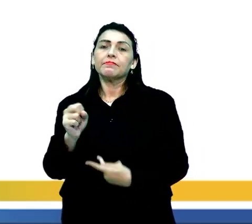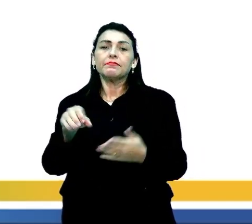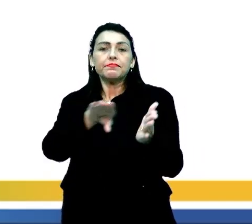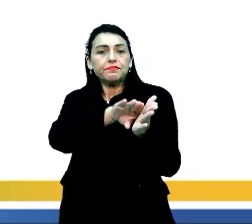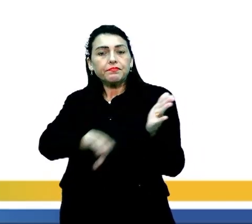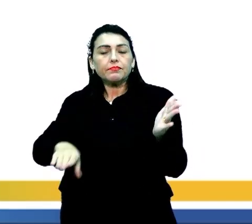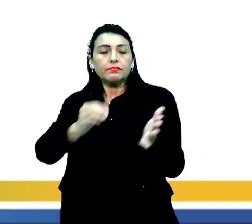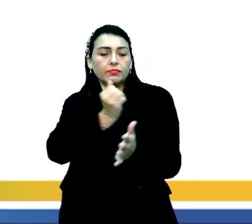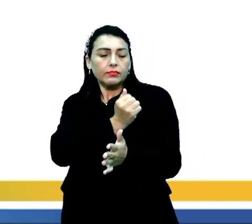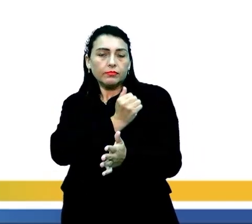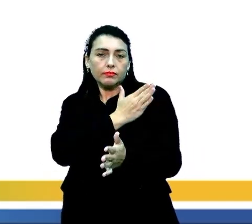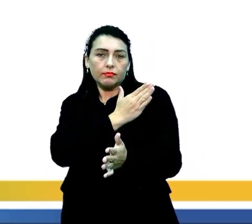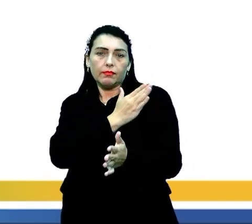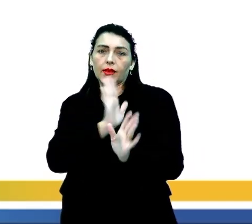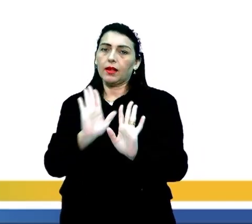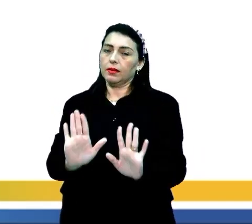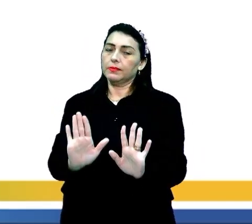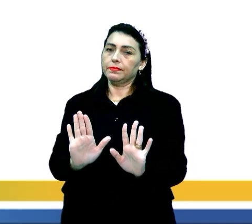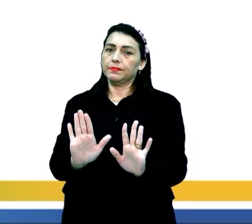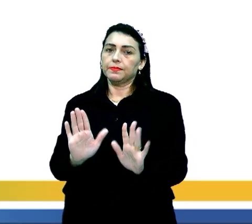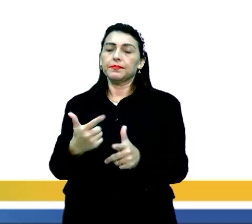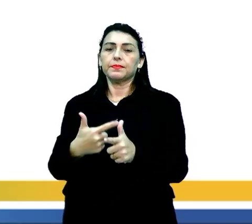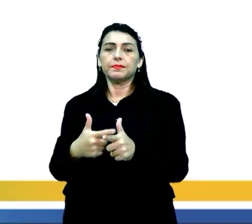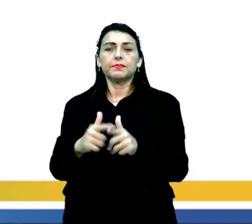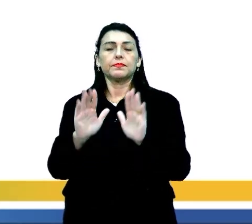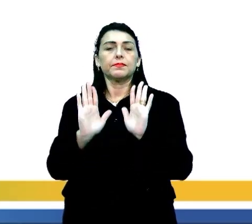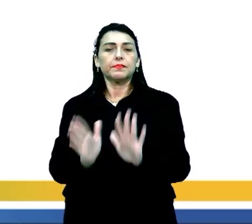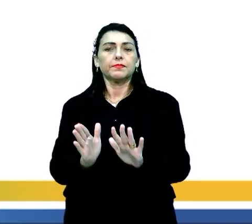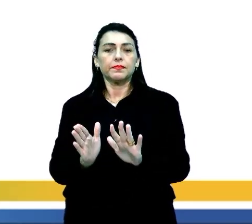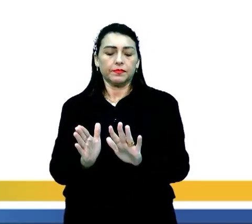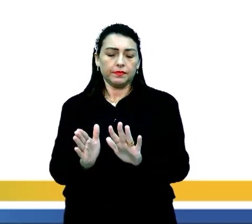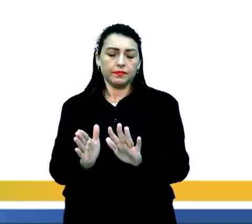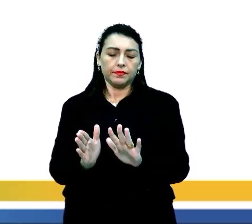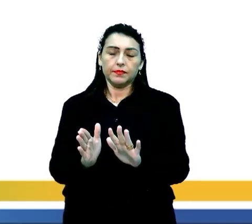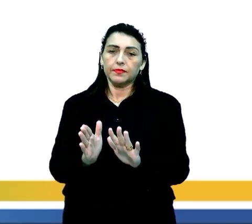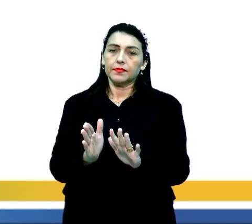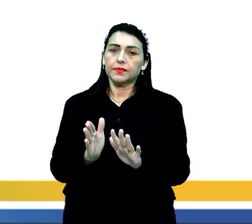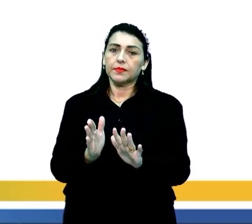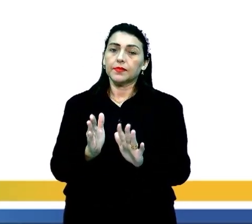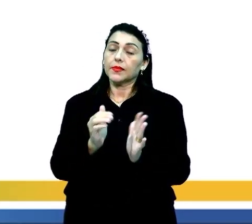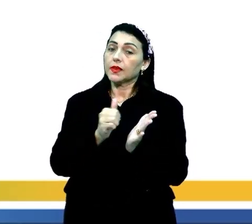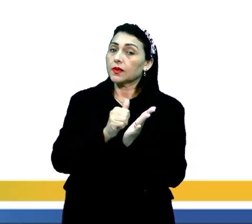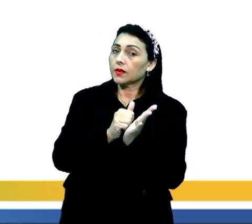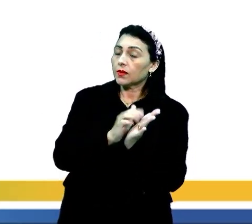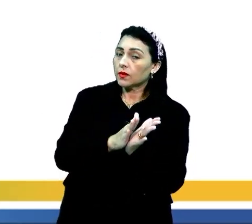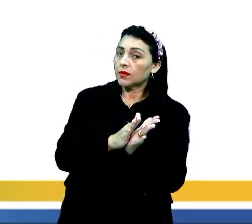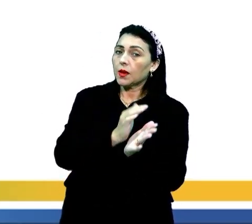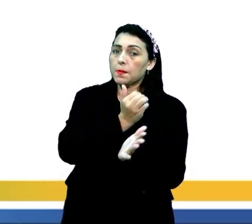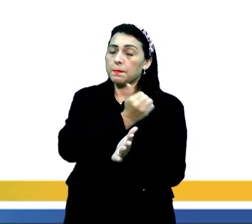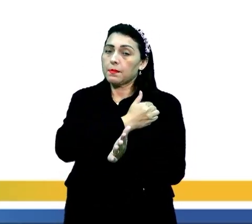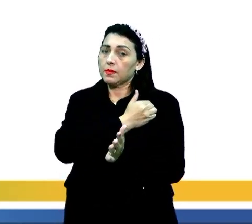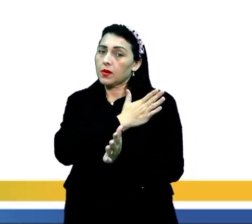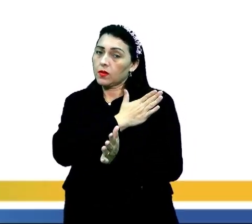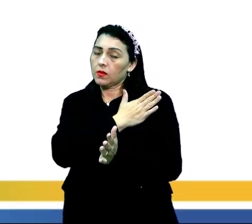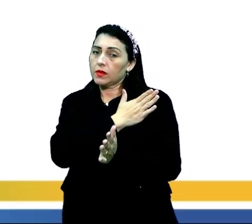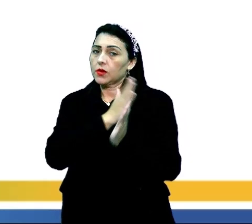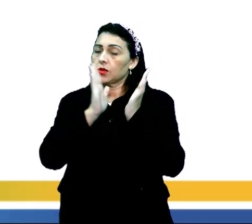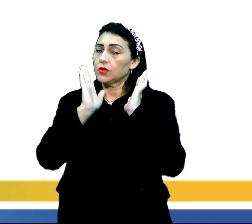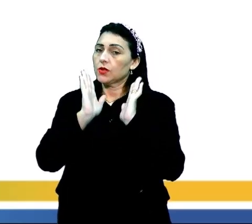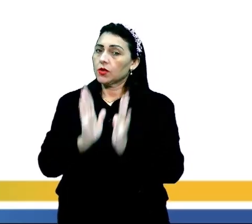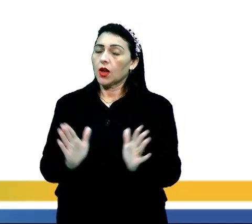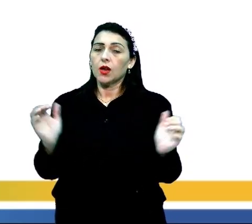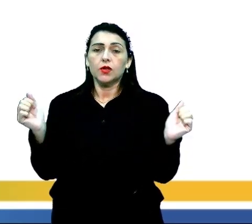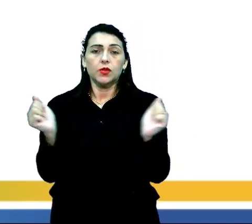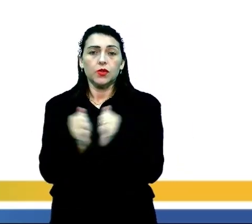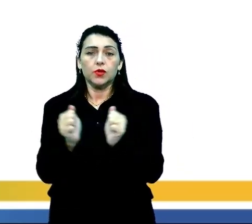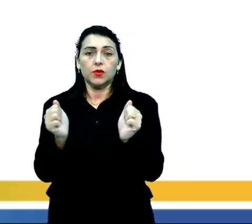exclusão e preconceito, opa, a problemática já está aí, ó. A situação de exclusão e preconceito, já caso junto